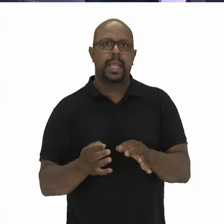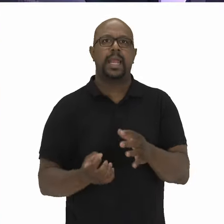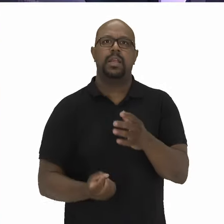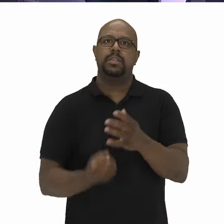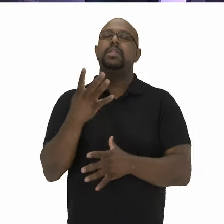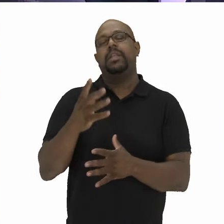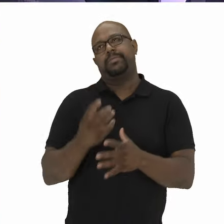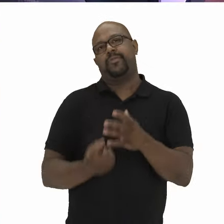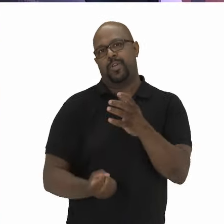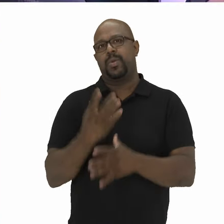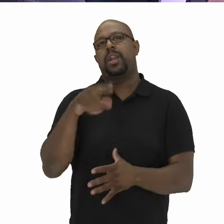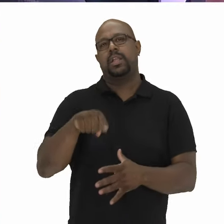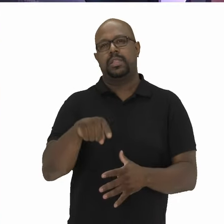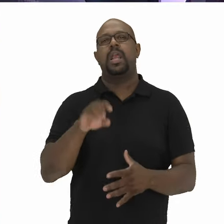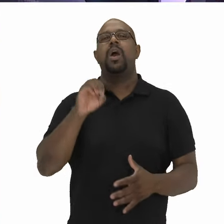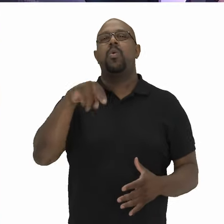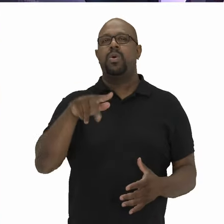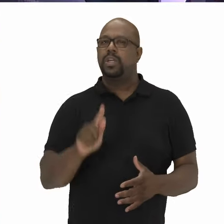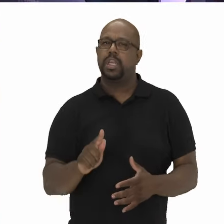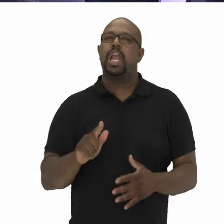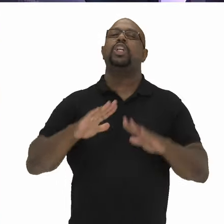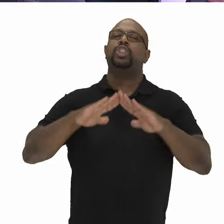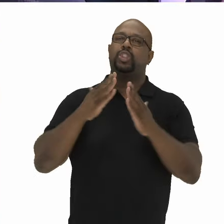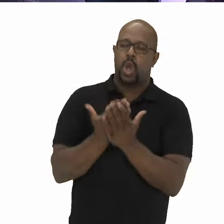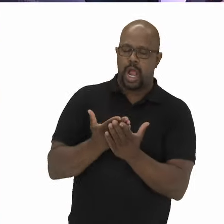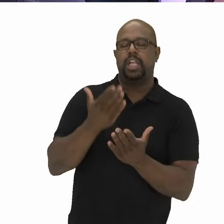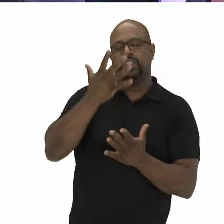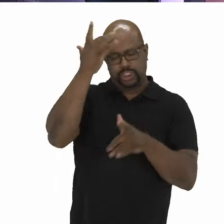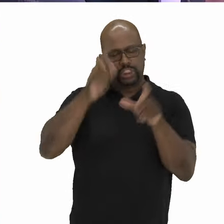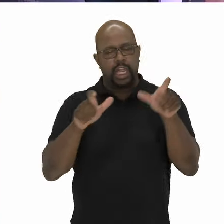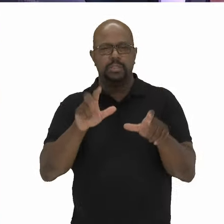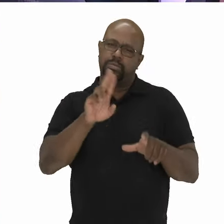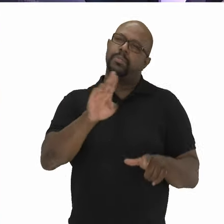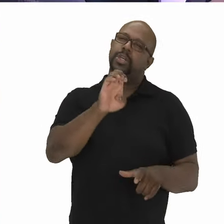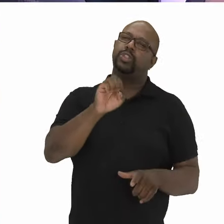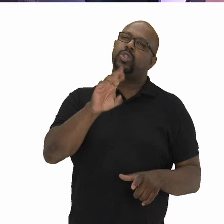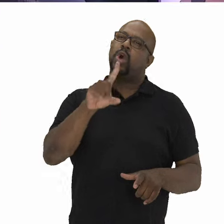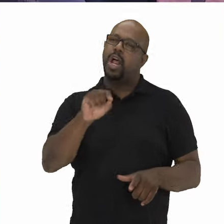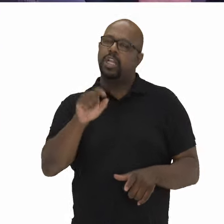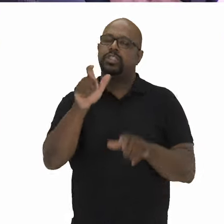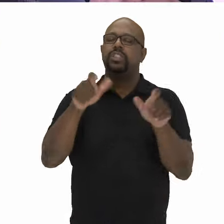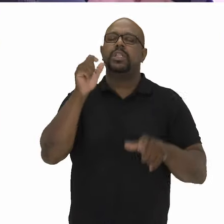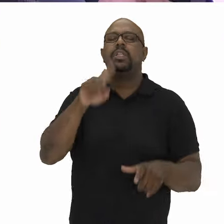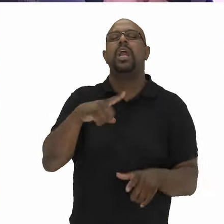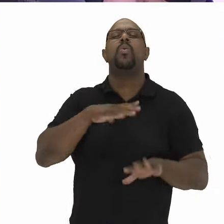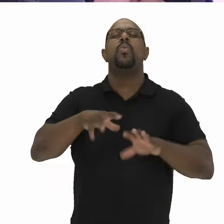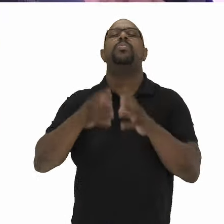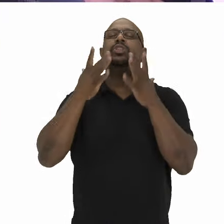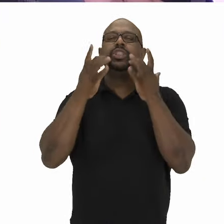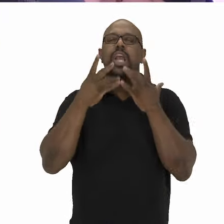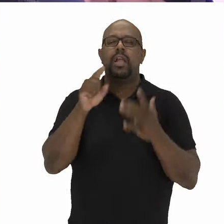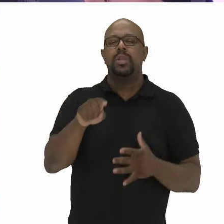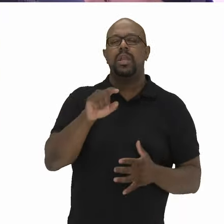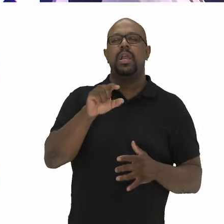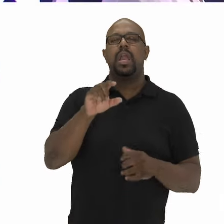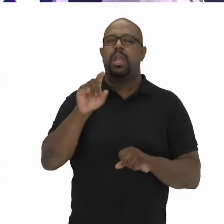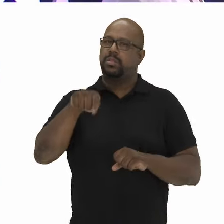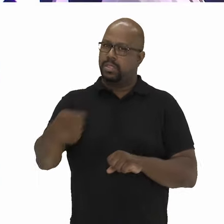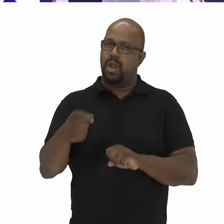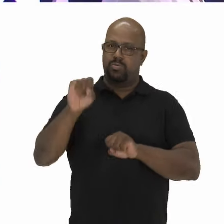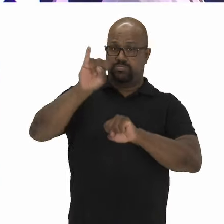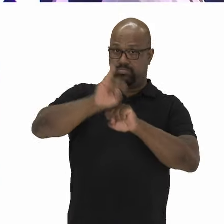a e é fundadora da escola de gente tem um grupo de teatro lindo que são os inclusos